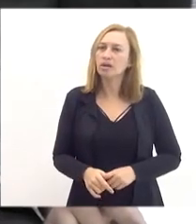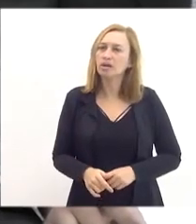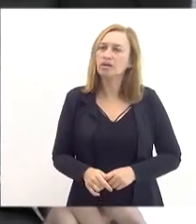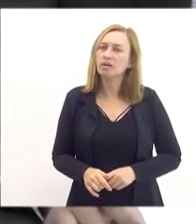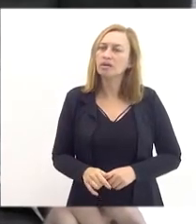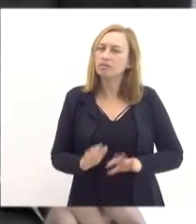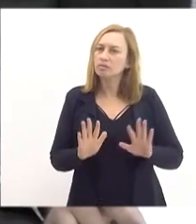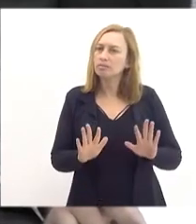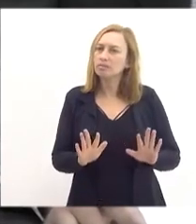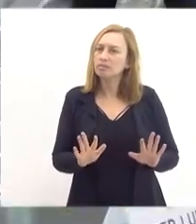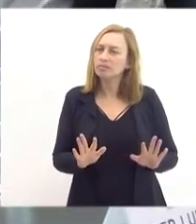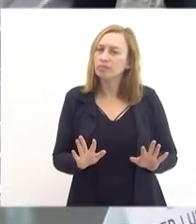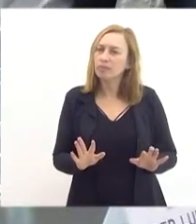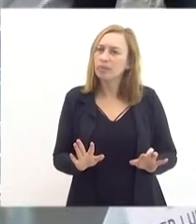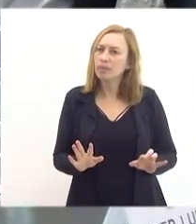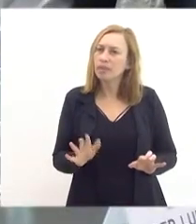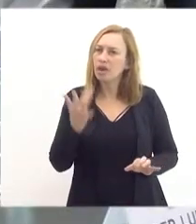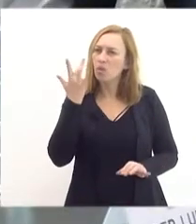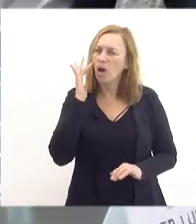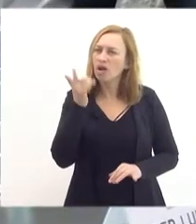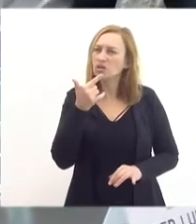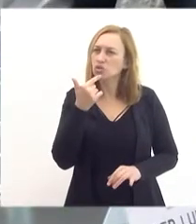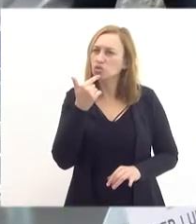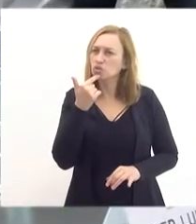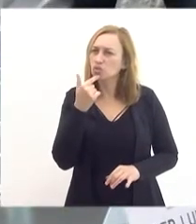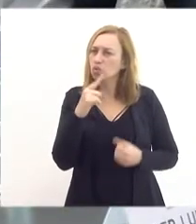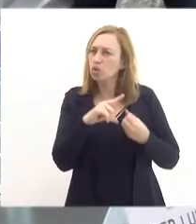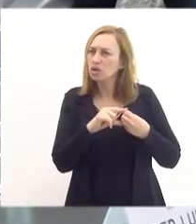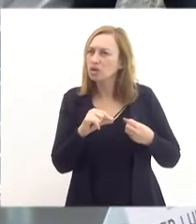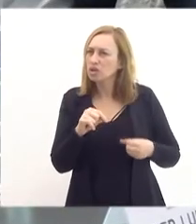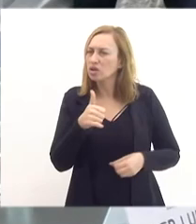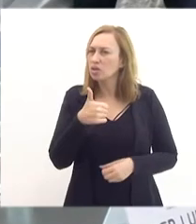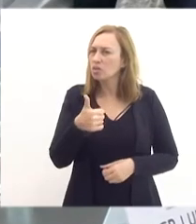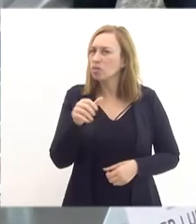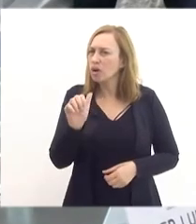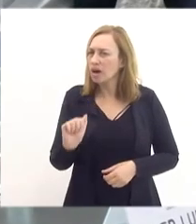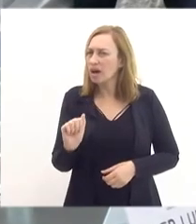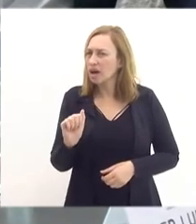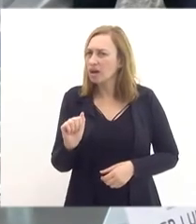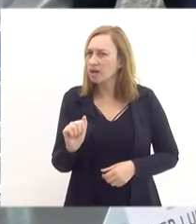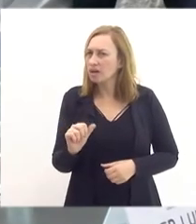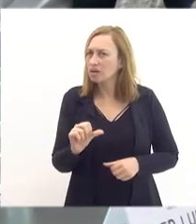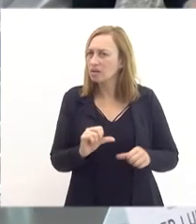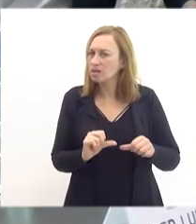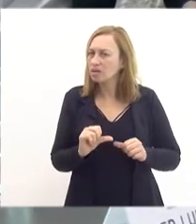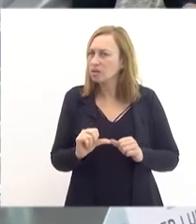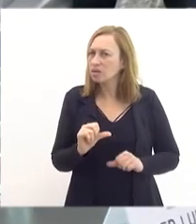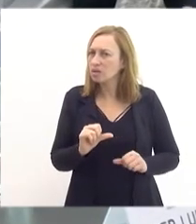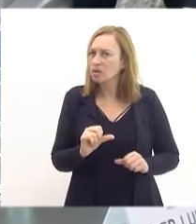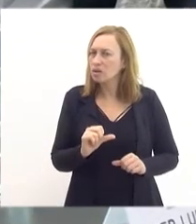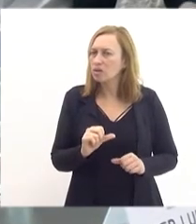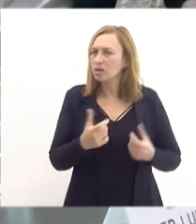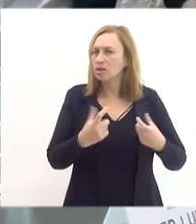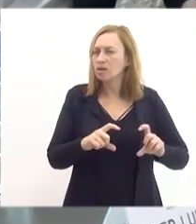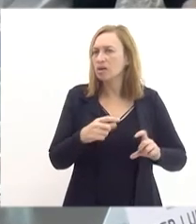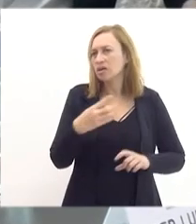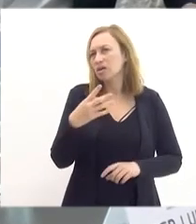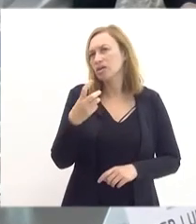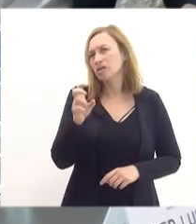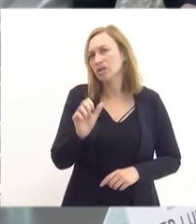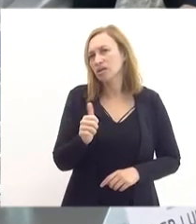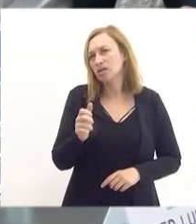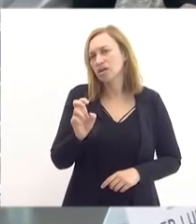só. É que eu acho que o artigo 1A, que virou parágrafo 5º, já